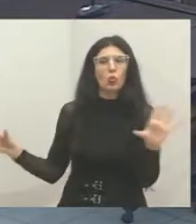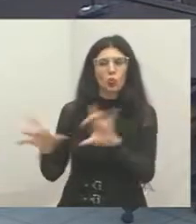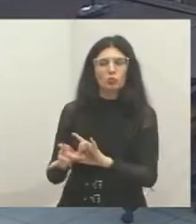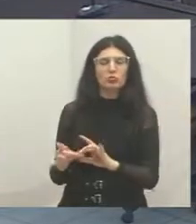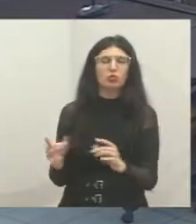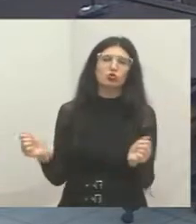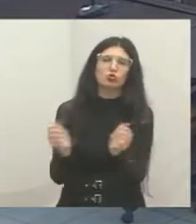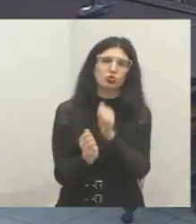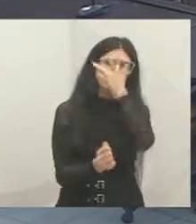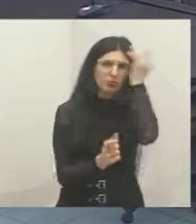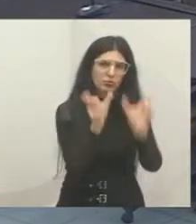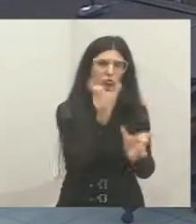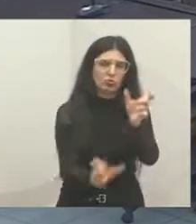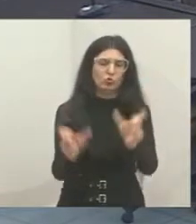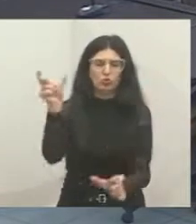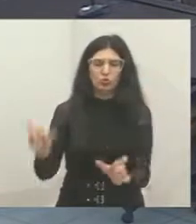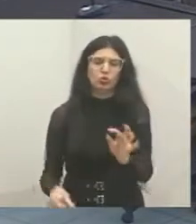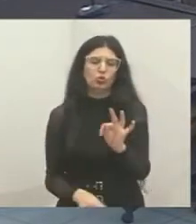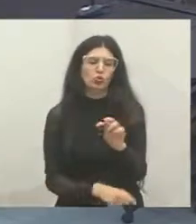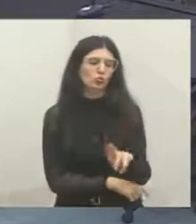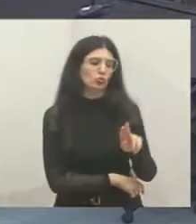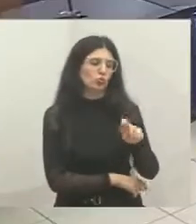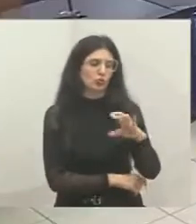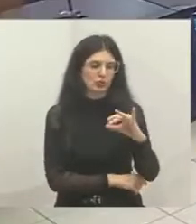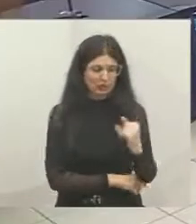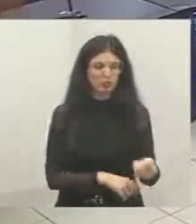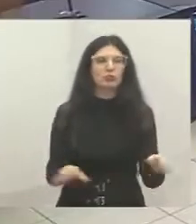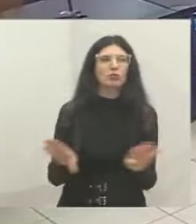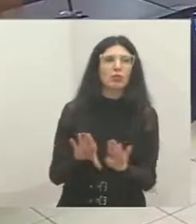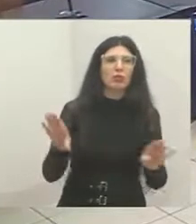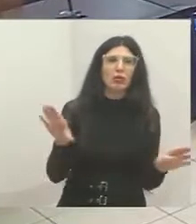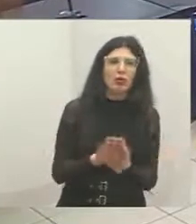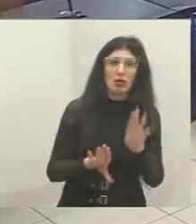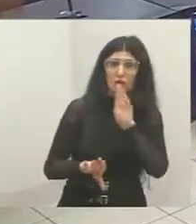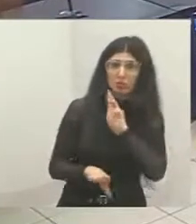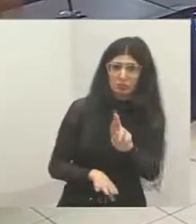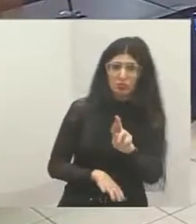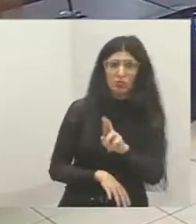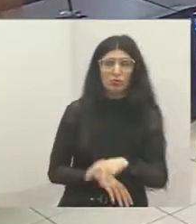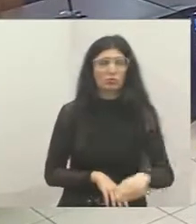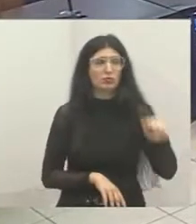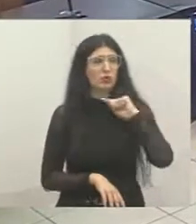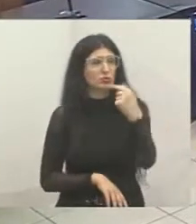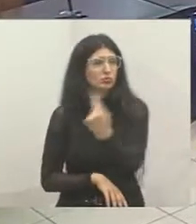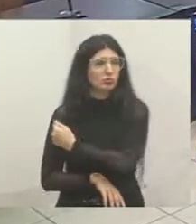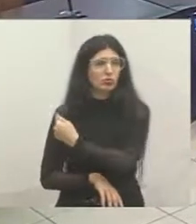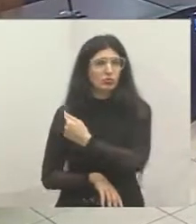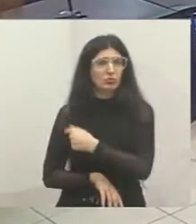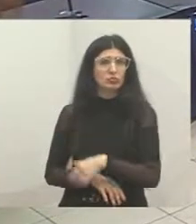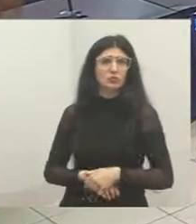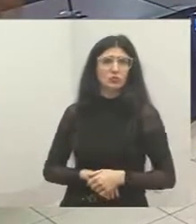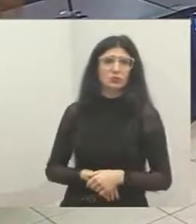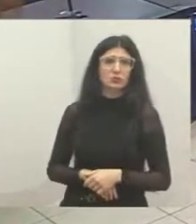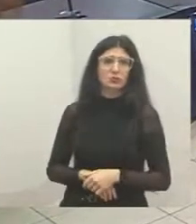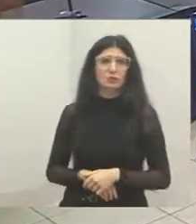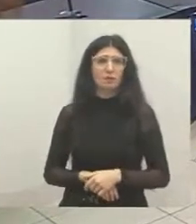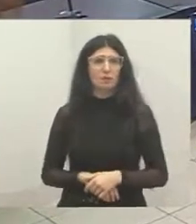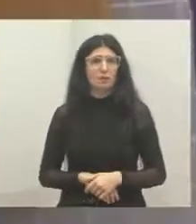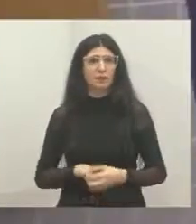o Turci mais o Edivan, a equipe toda aqui, trouxeram uma resposta para que nós possamos satisfazer o